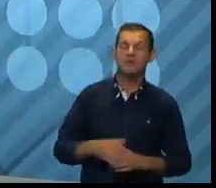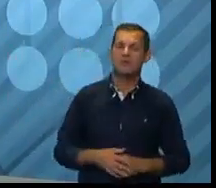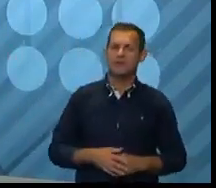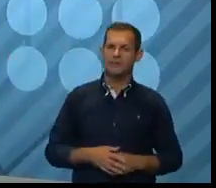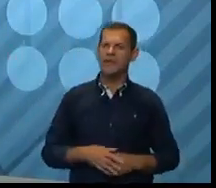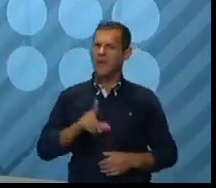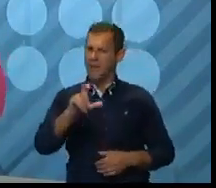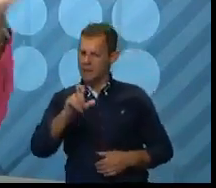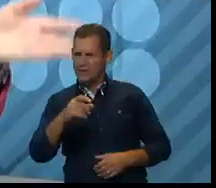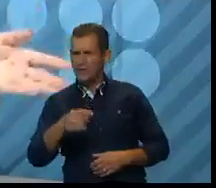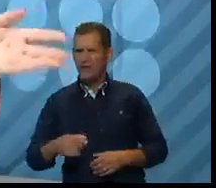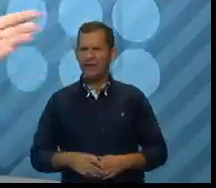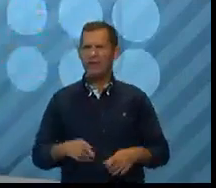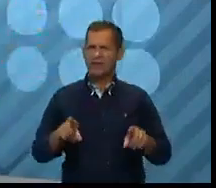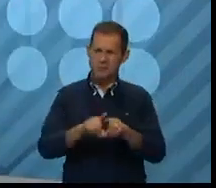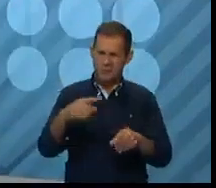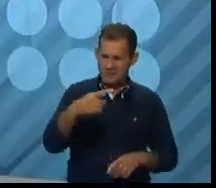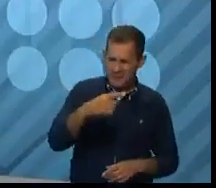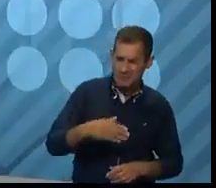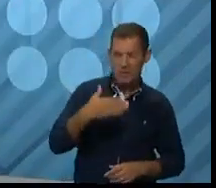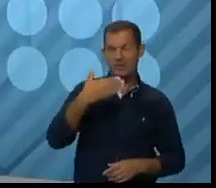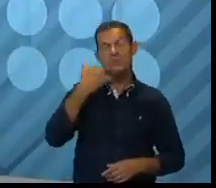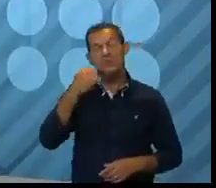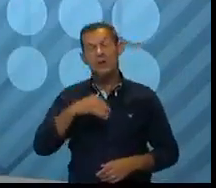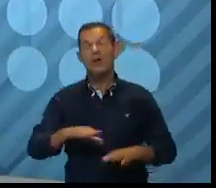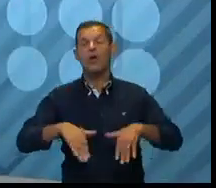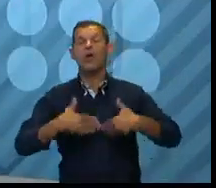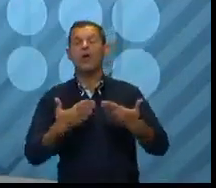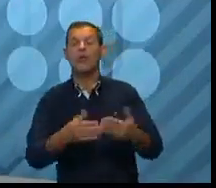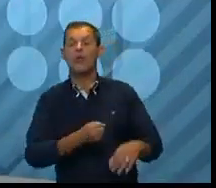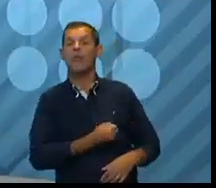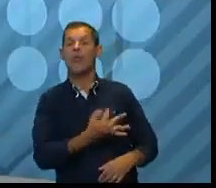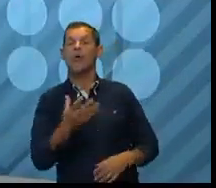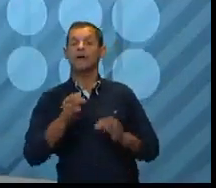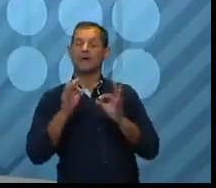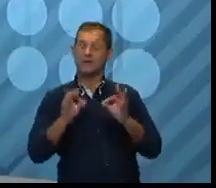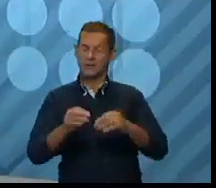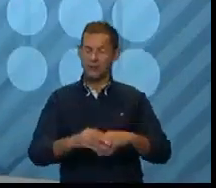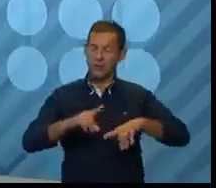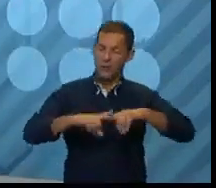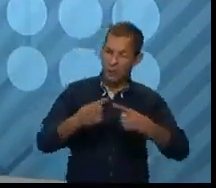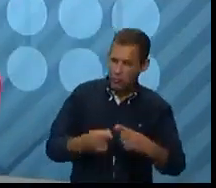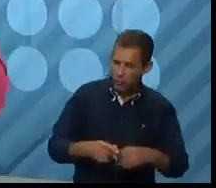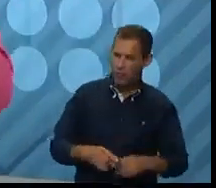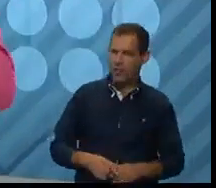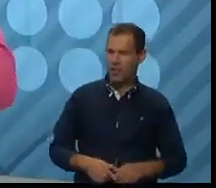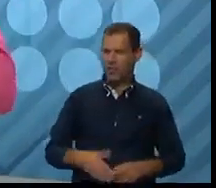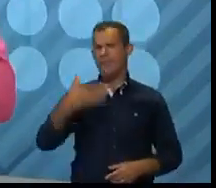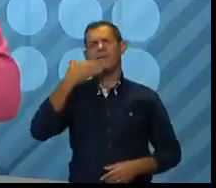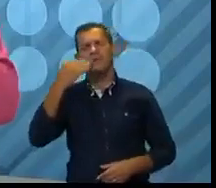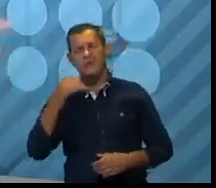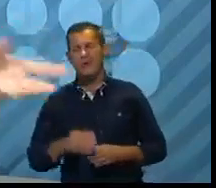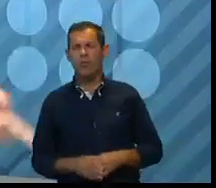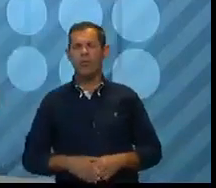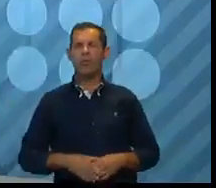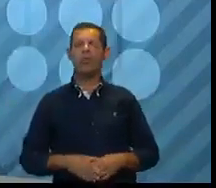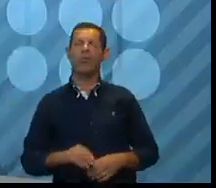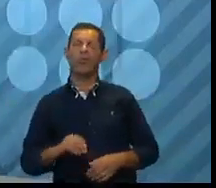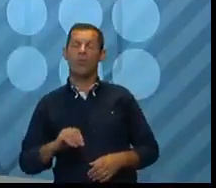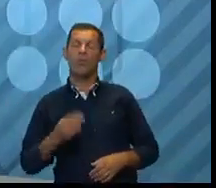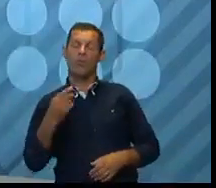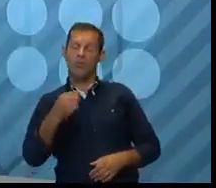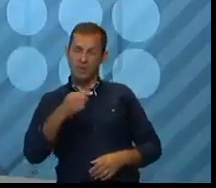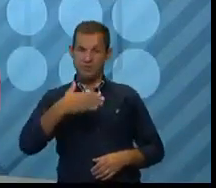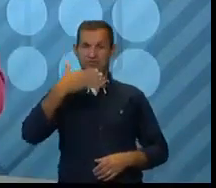melhor? Será que se eu diminuir vai ser melhor? Então, qual que será a quantidade? Quanto mais retângulos, melhor a minha área? Ou quanto